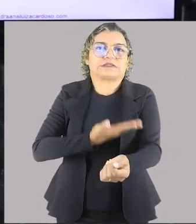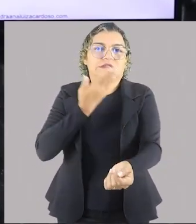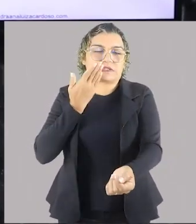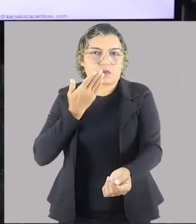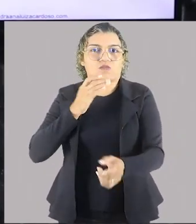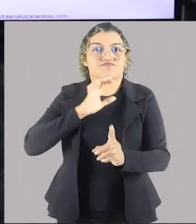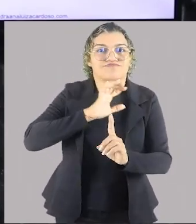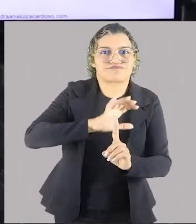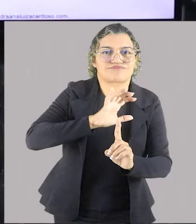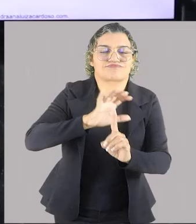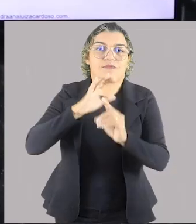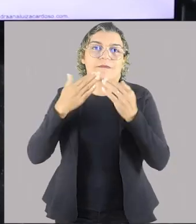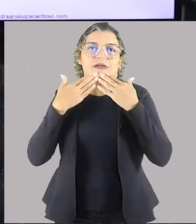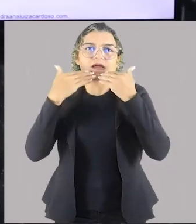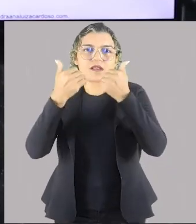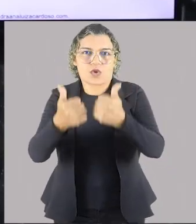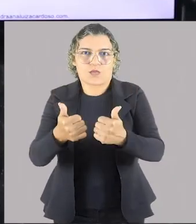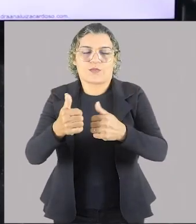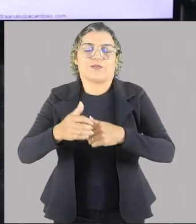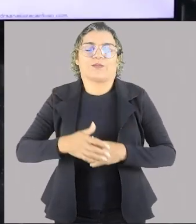de normalidade.